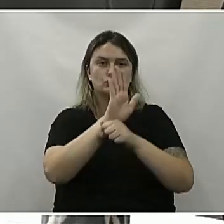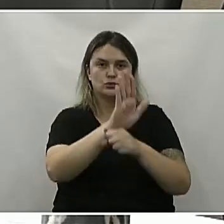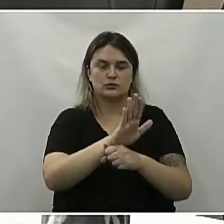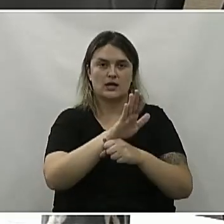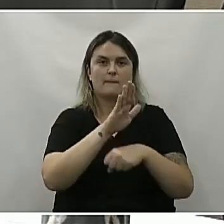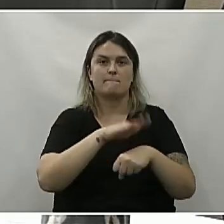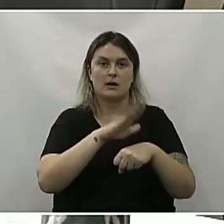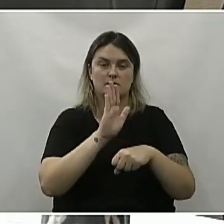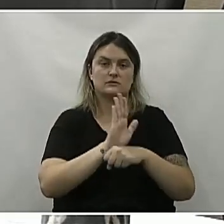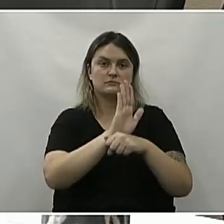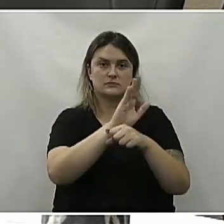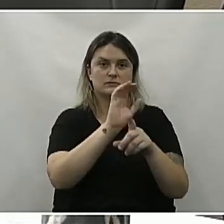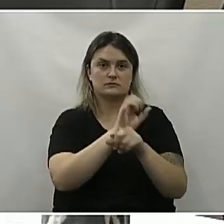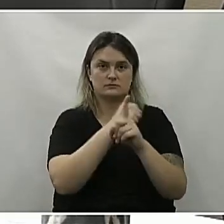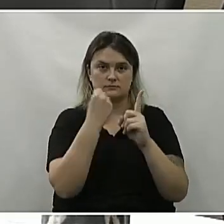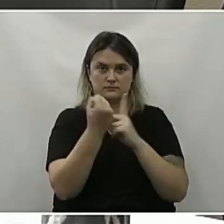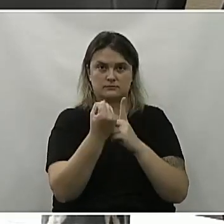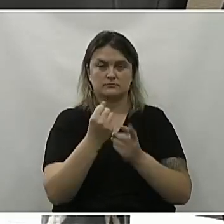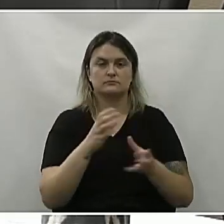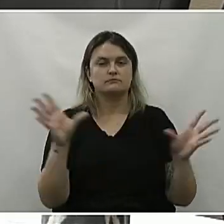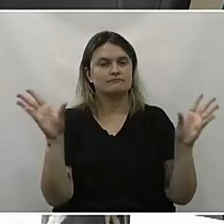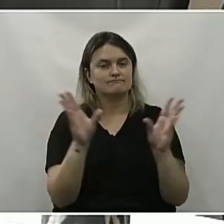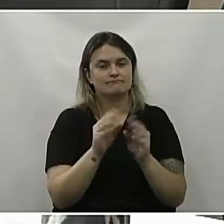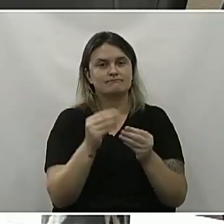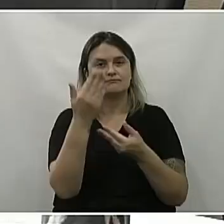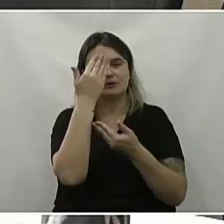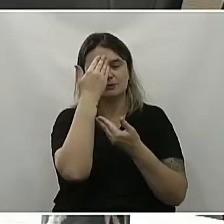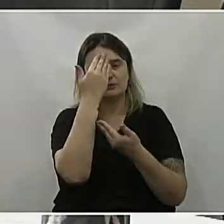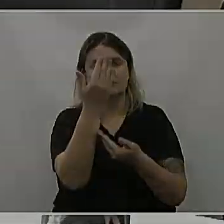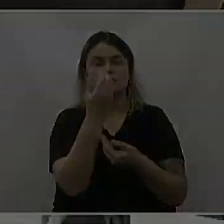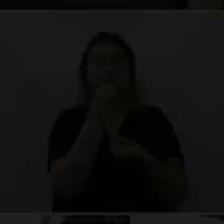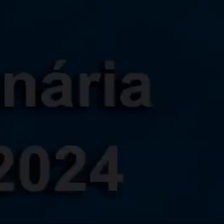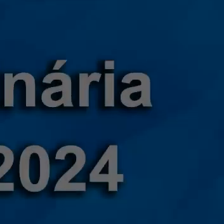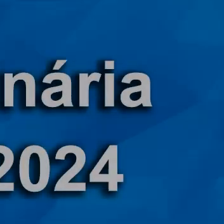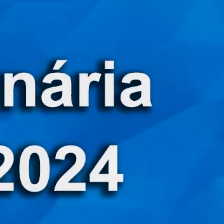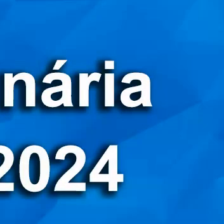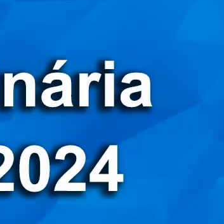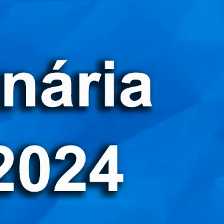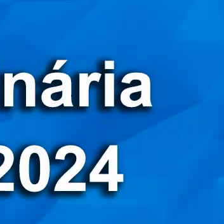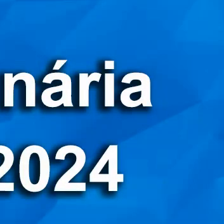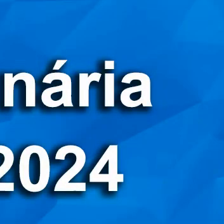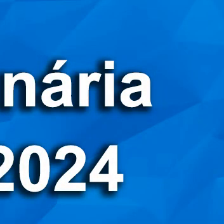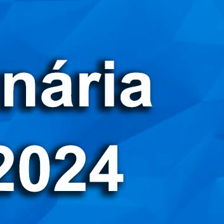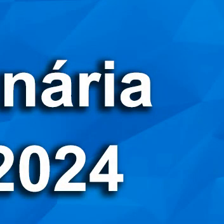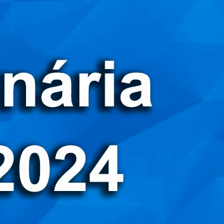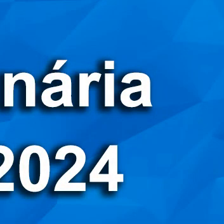vez mais para pra nossa sociedade seria isso essa noite muito obrigada